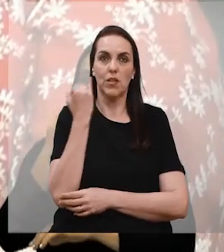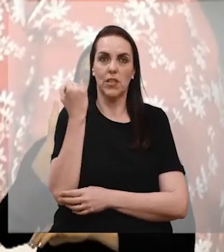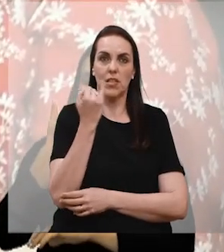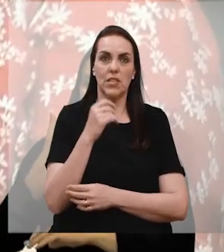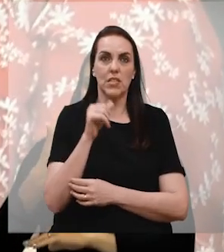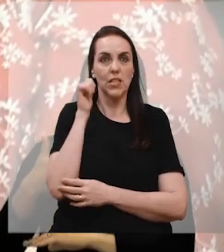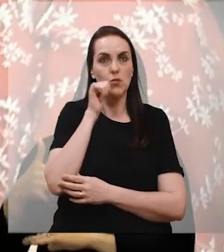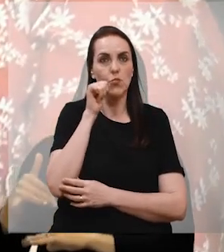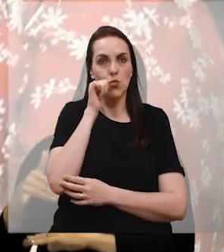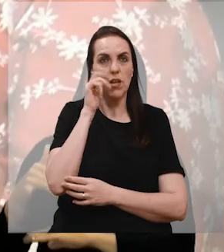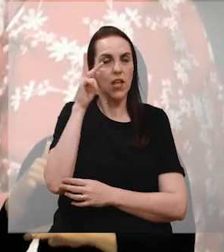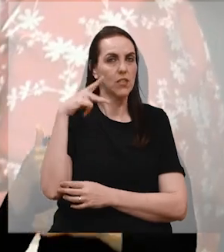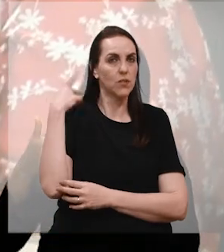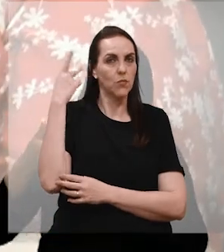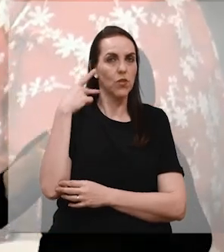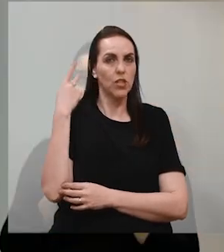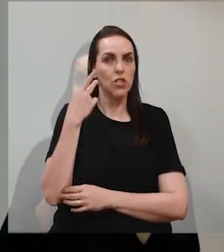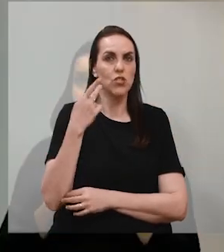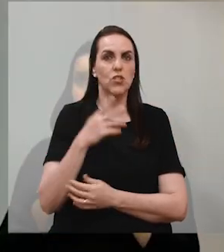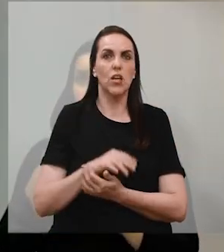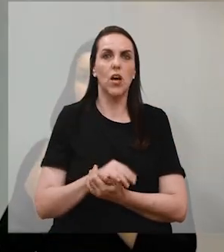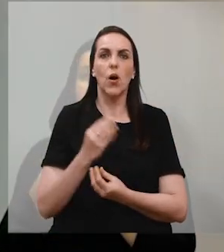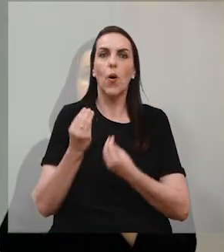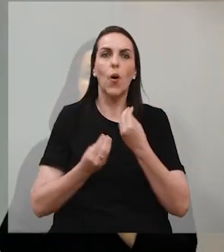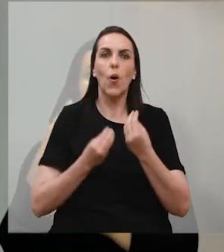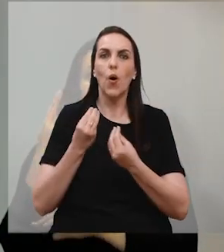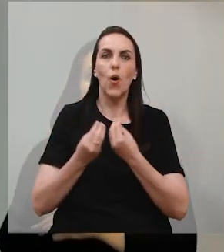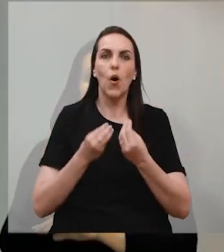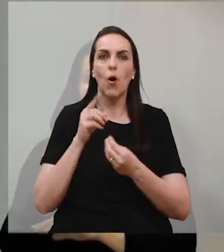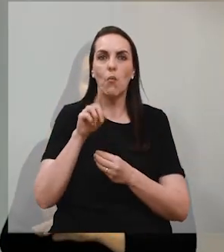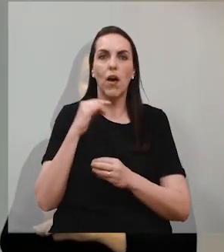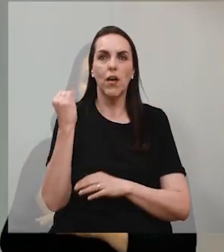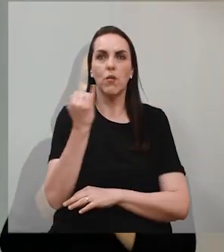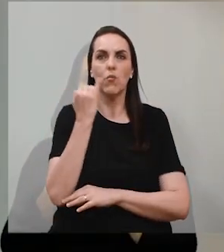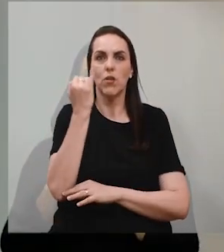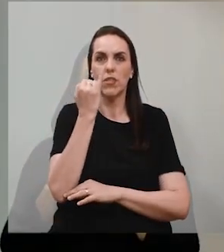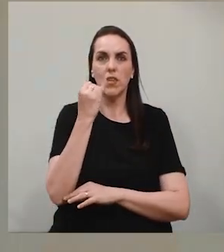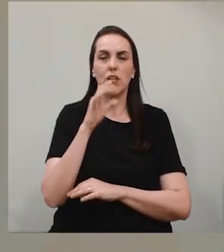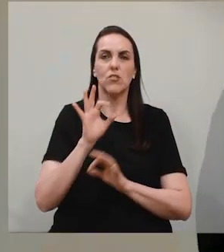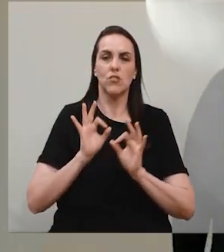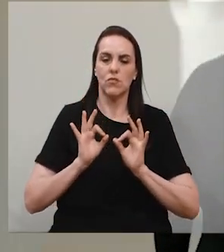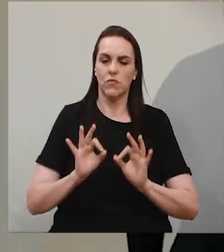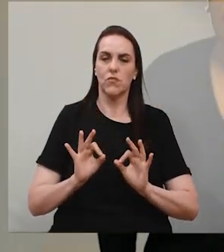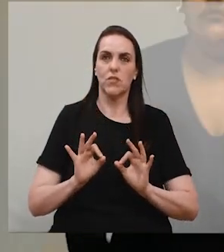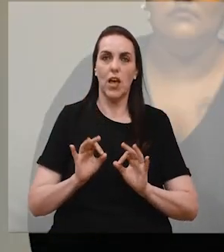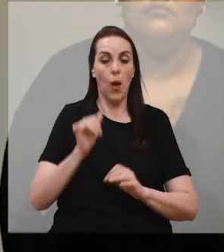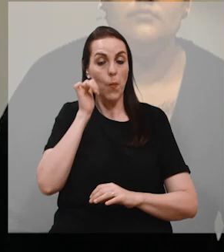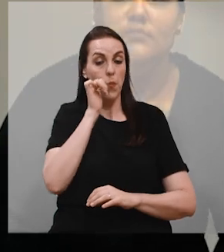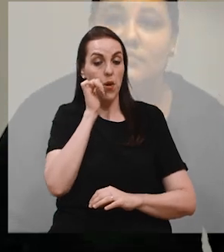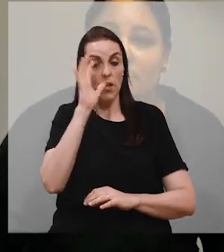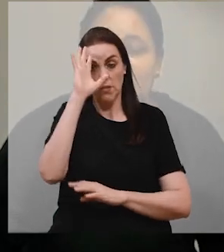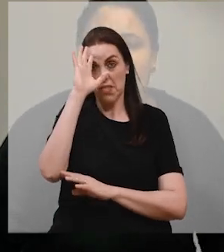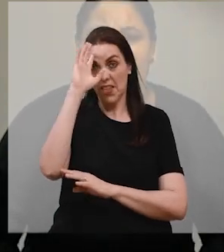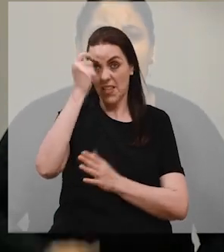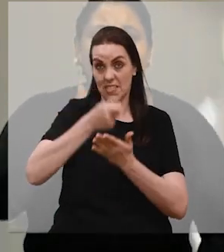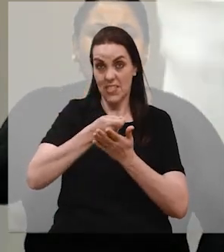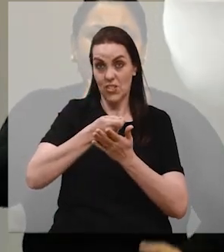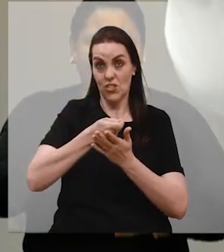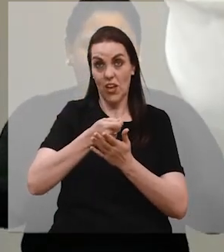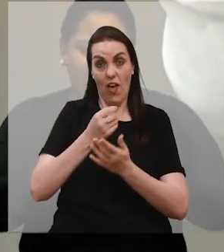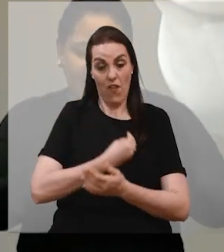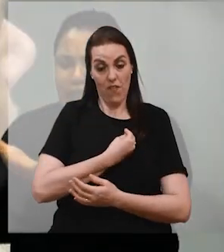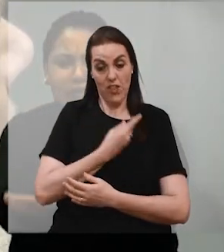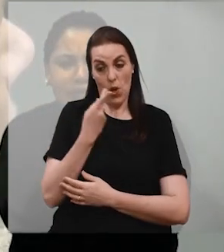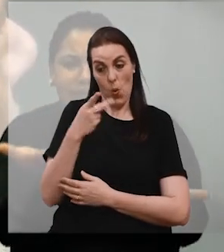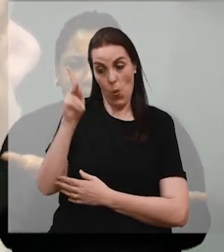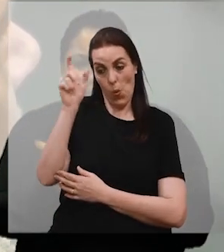importância das mulheres na política, do quanto é importante justamente porque mulheres decidem a vida de outras mulheres, então é